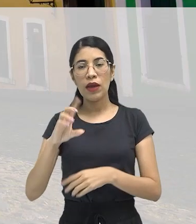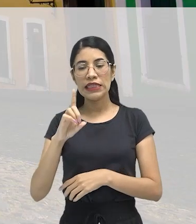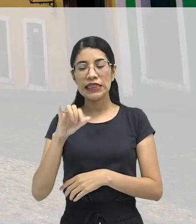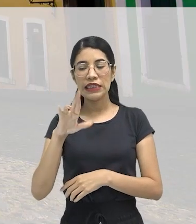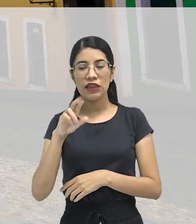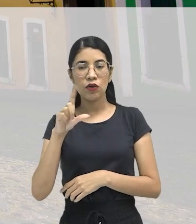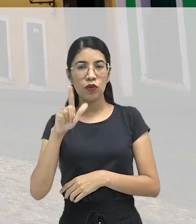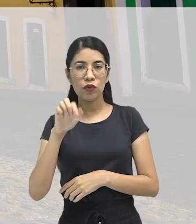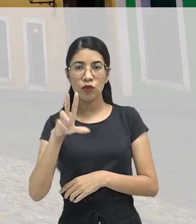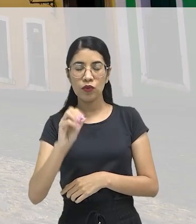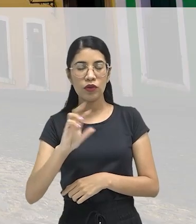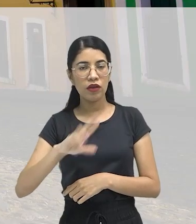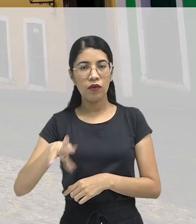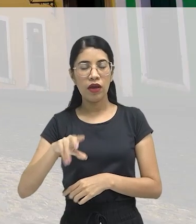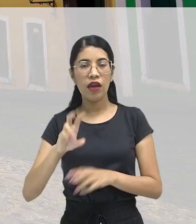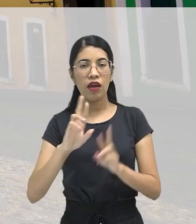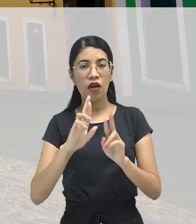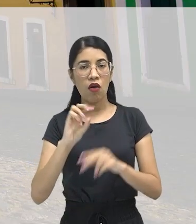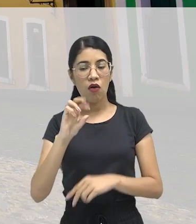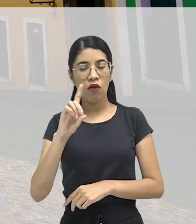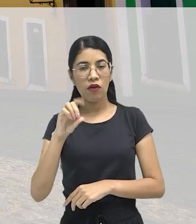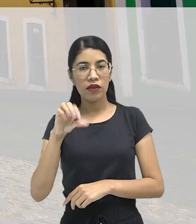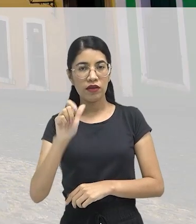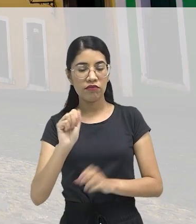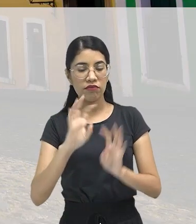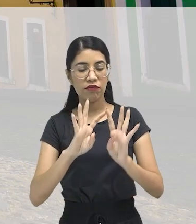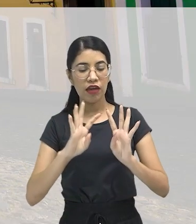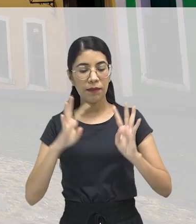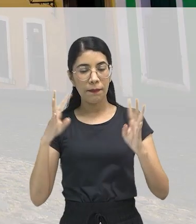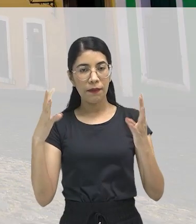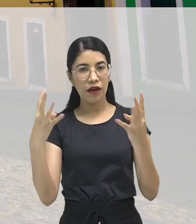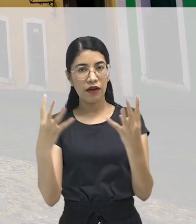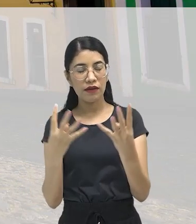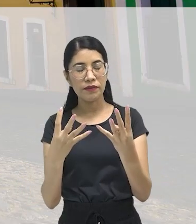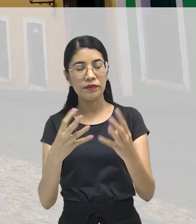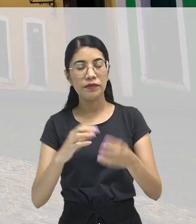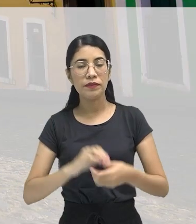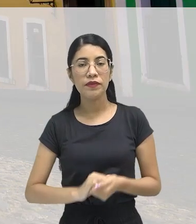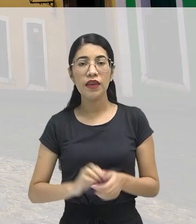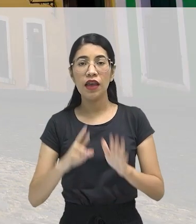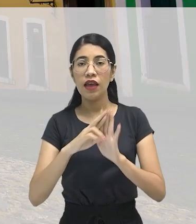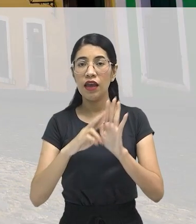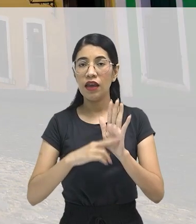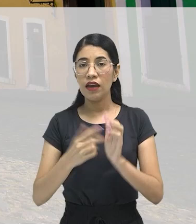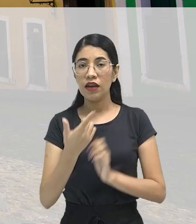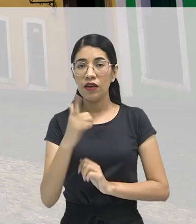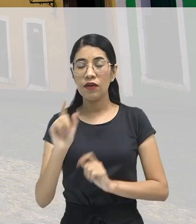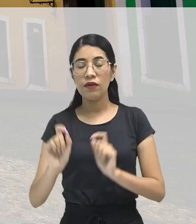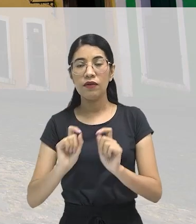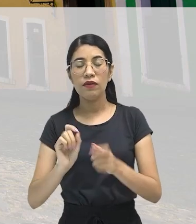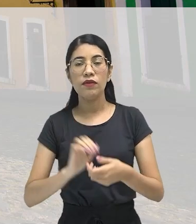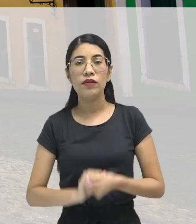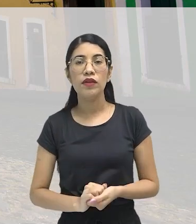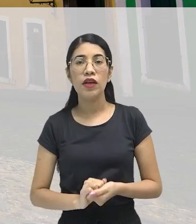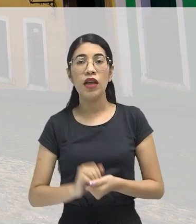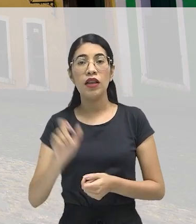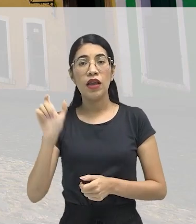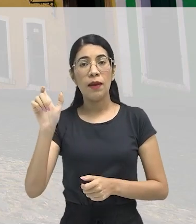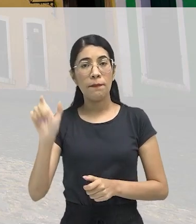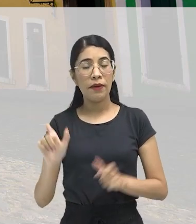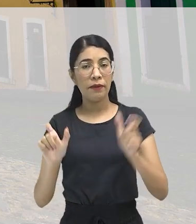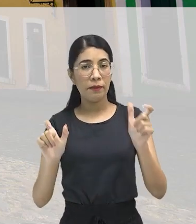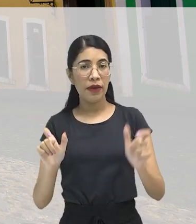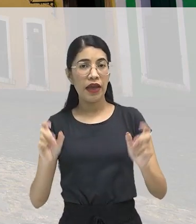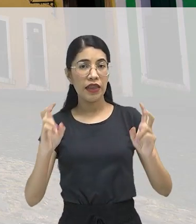Não, é roda de capoeira, tá bom? Outra regra é que 2 participantes se enfrentam e